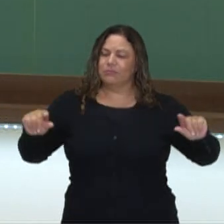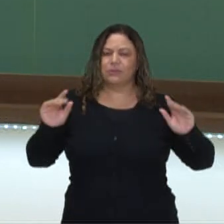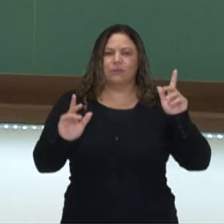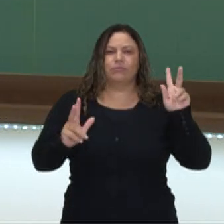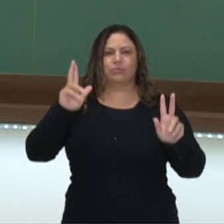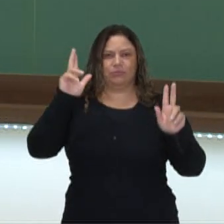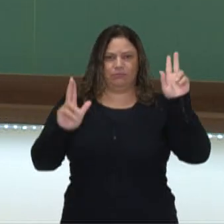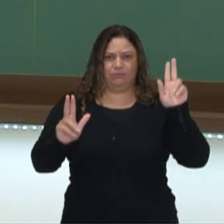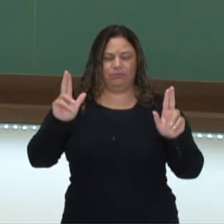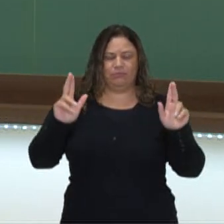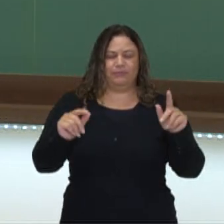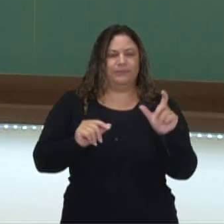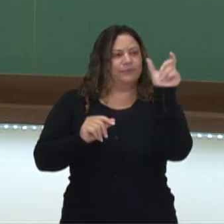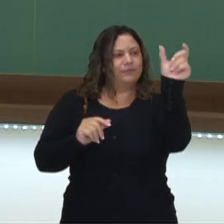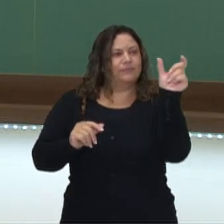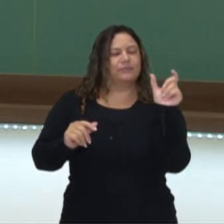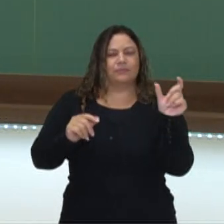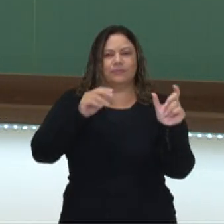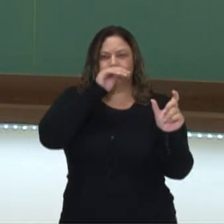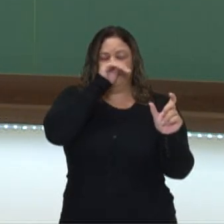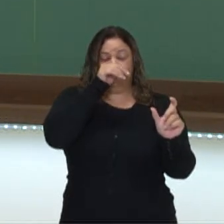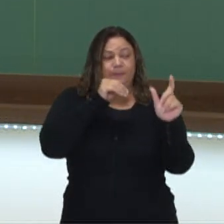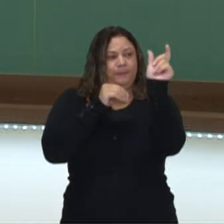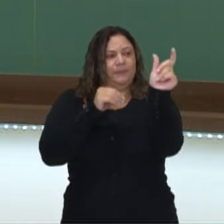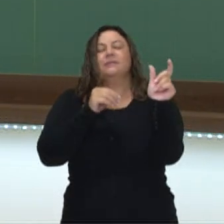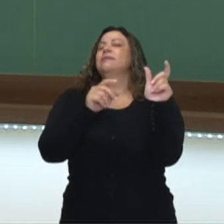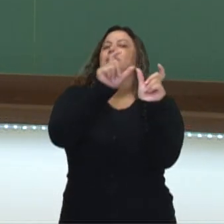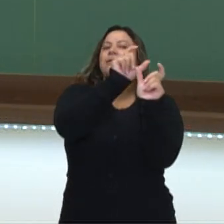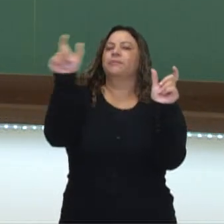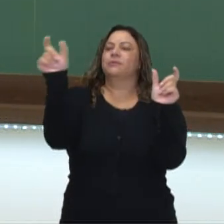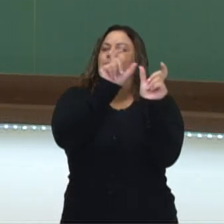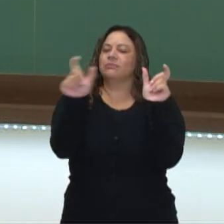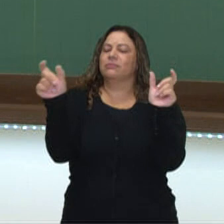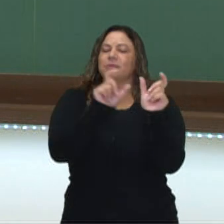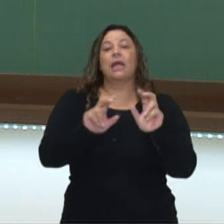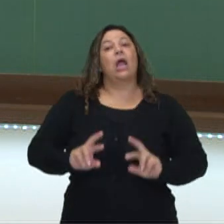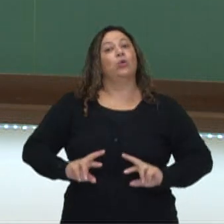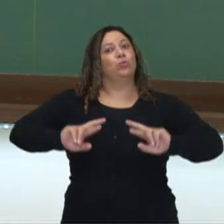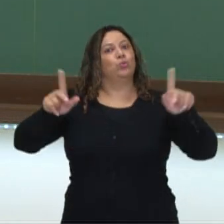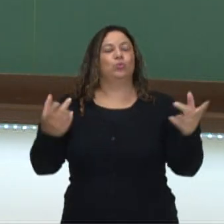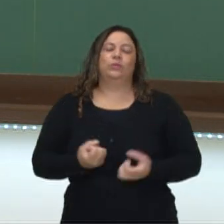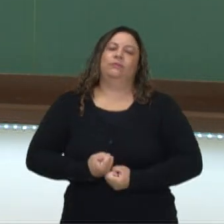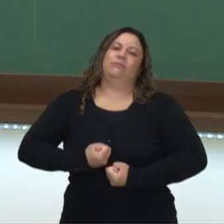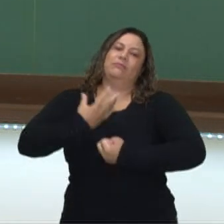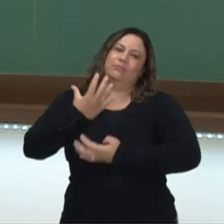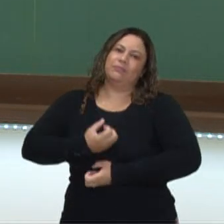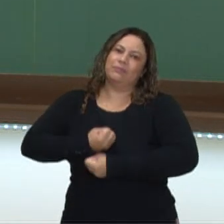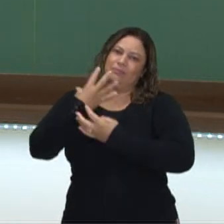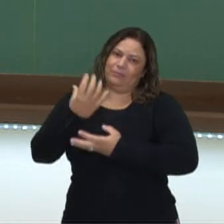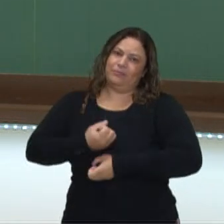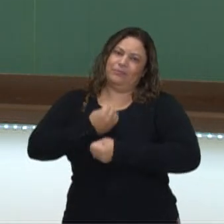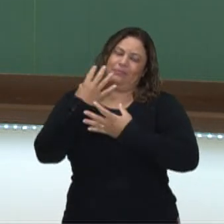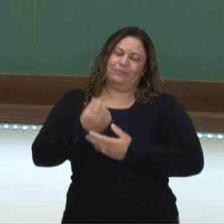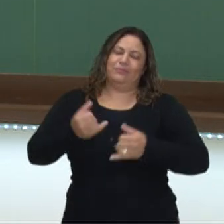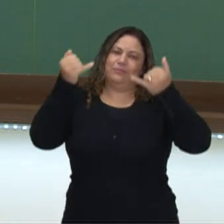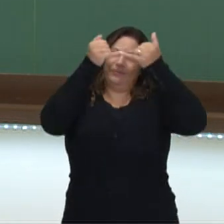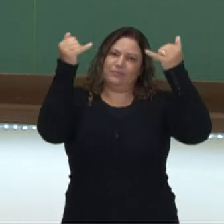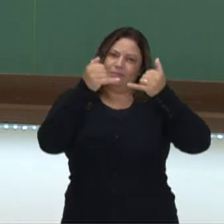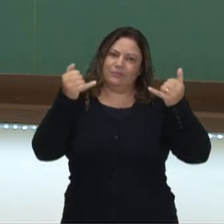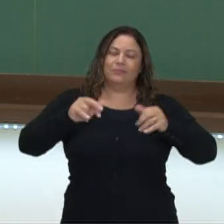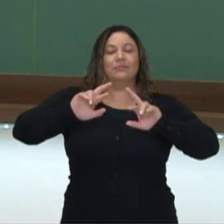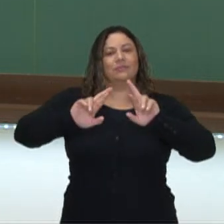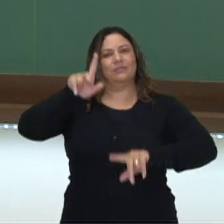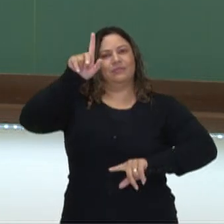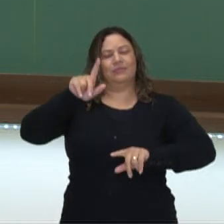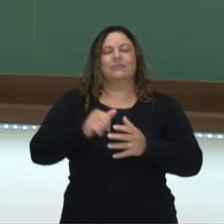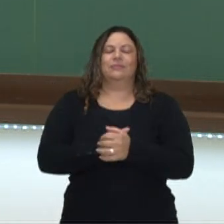organiza em parágrafos, né, e em frases, diferente da poesia, né, que são linhas descontínuas, se